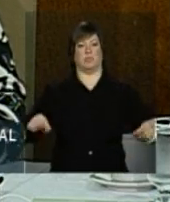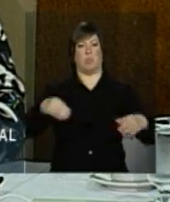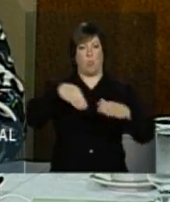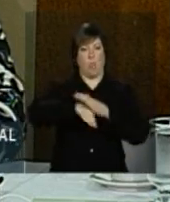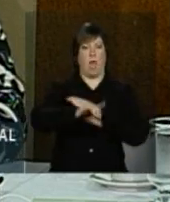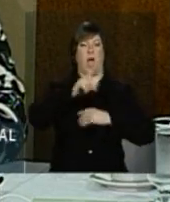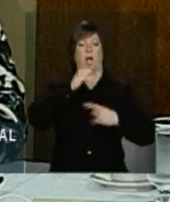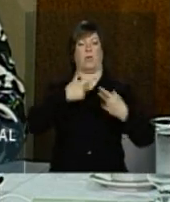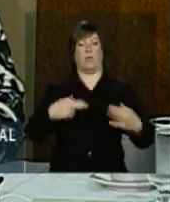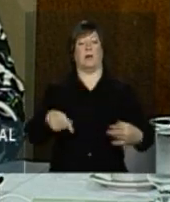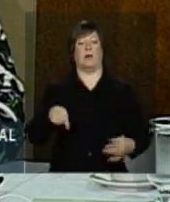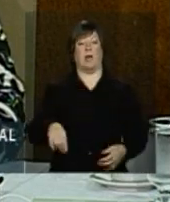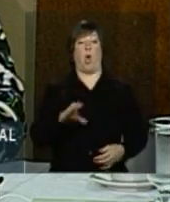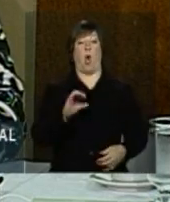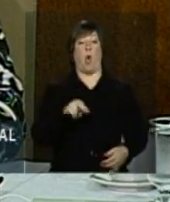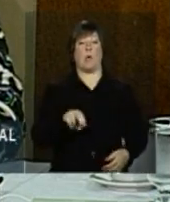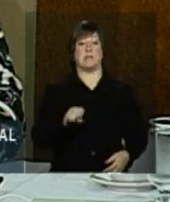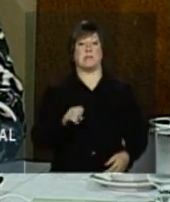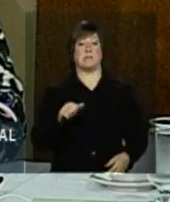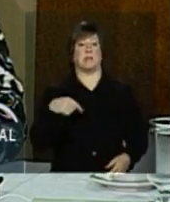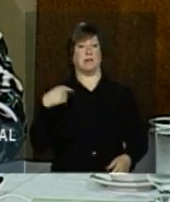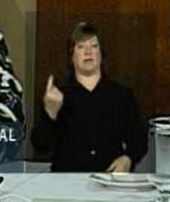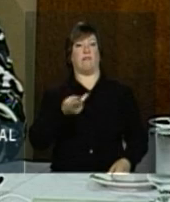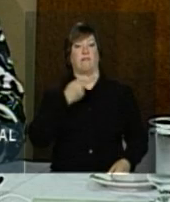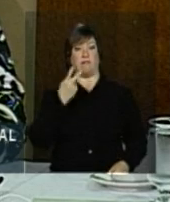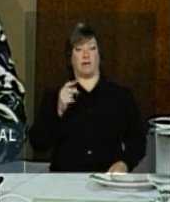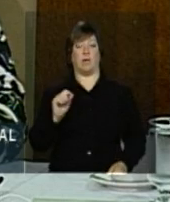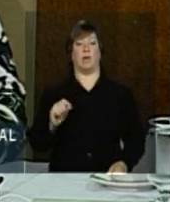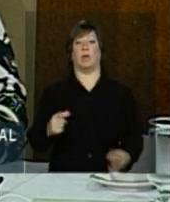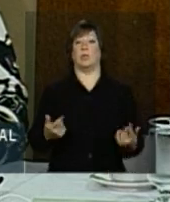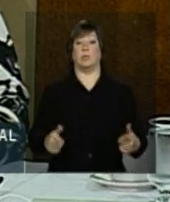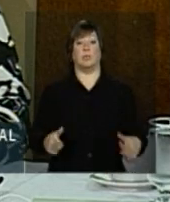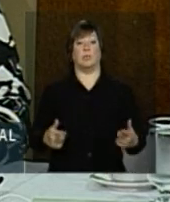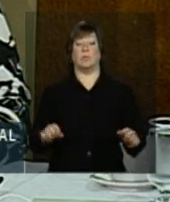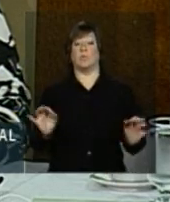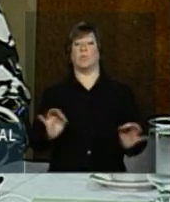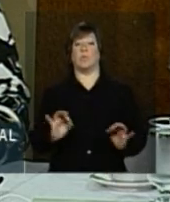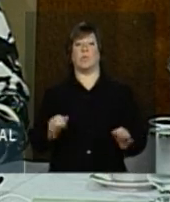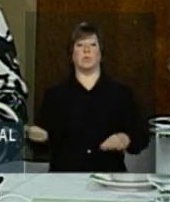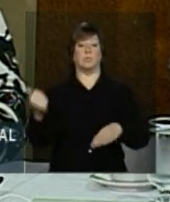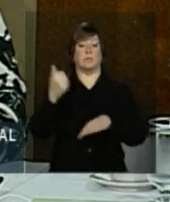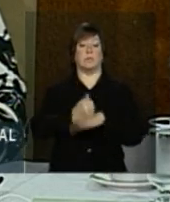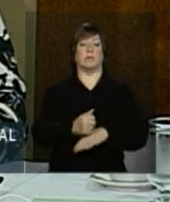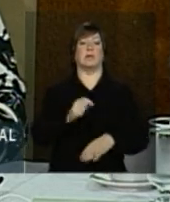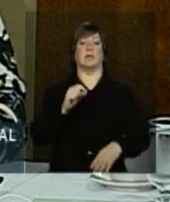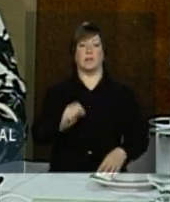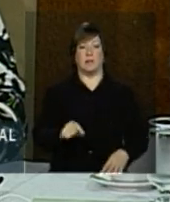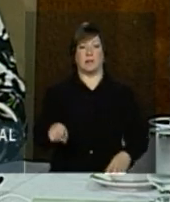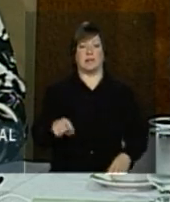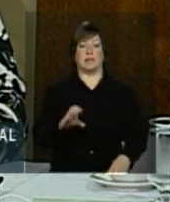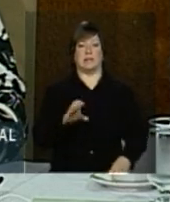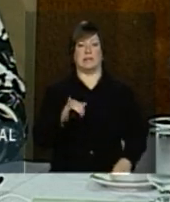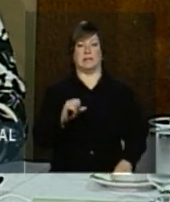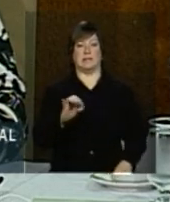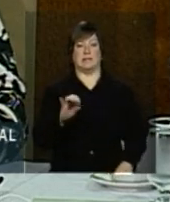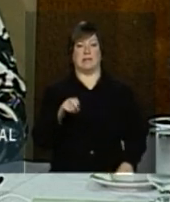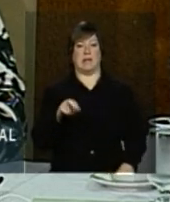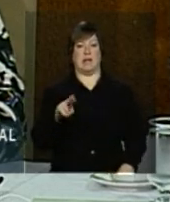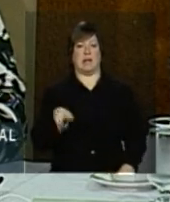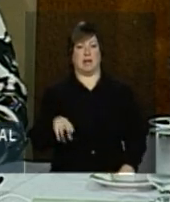conia insistir que não existe nenhuma substituição de cisterna de placa por cisternas de